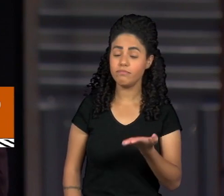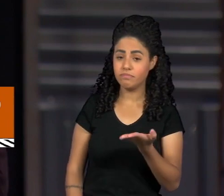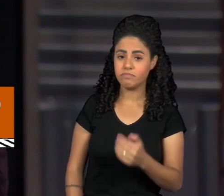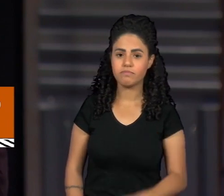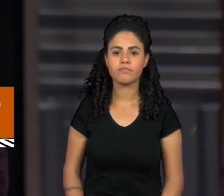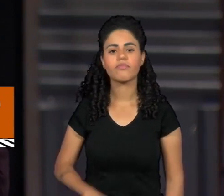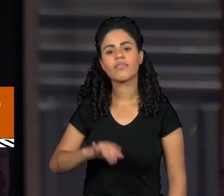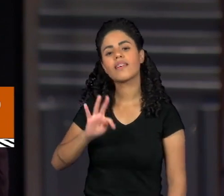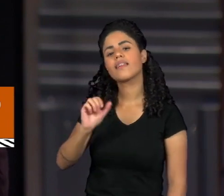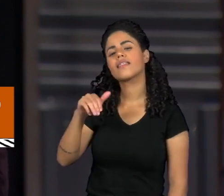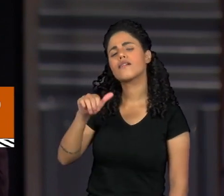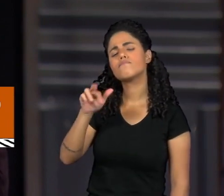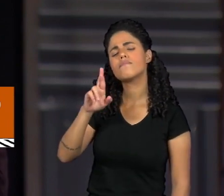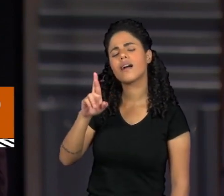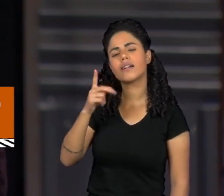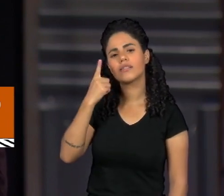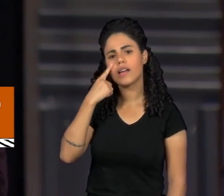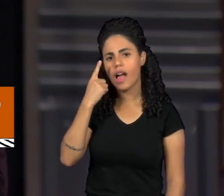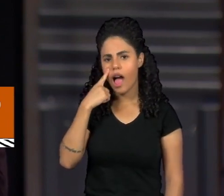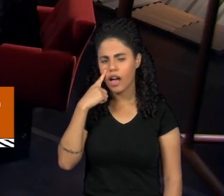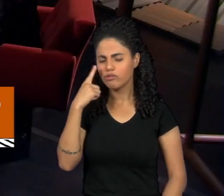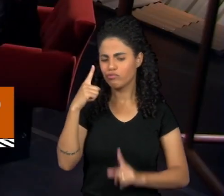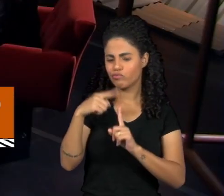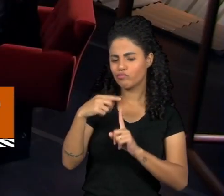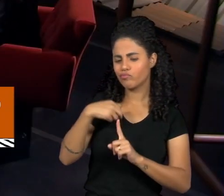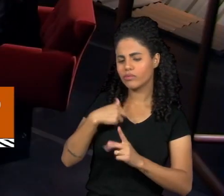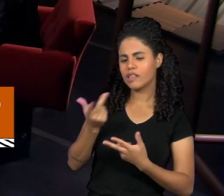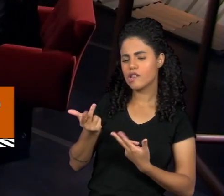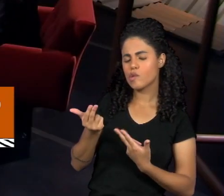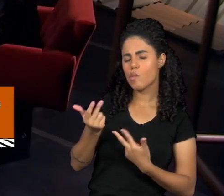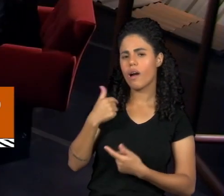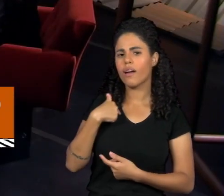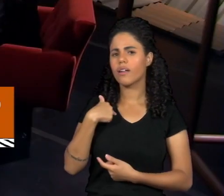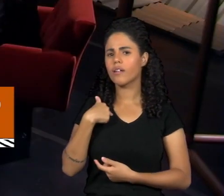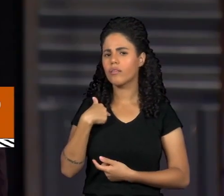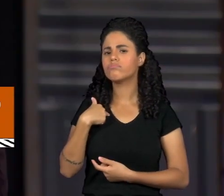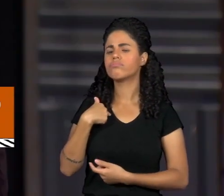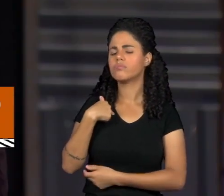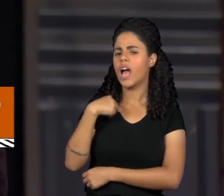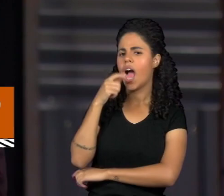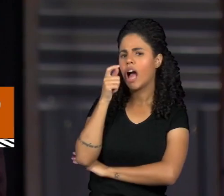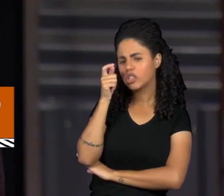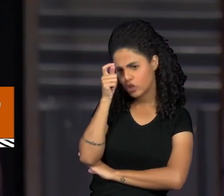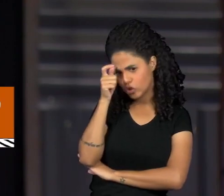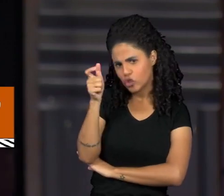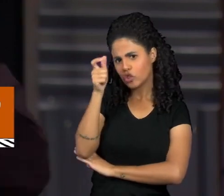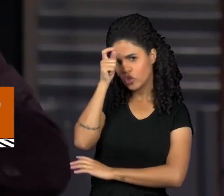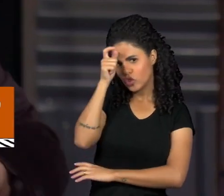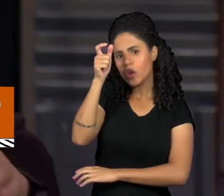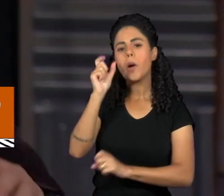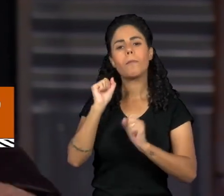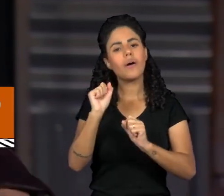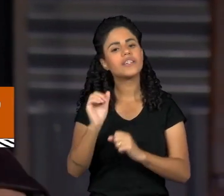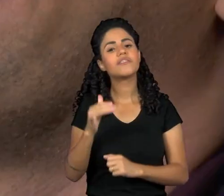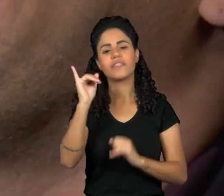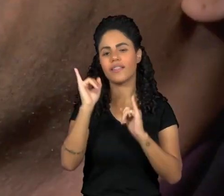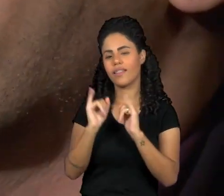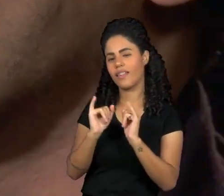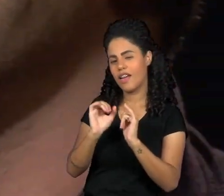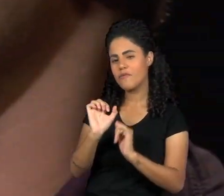Vieira Juno faz muito meu tipo. Eu tenho a impressão que a gente pode ter uma fé em algum momento desta